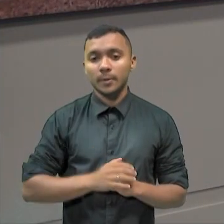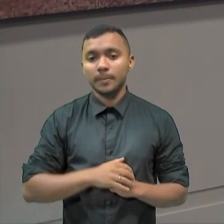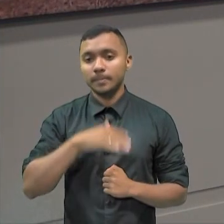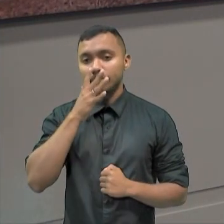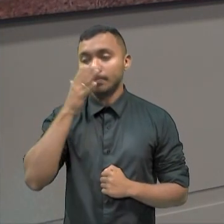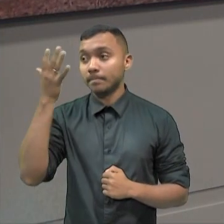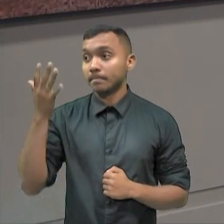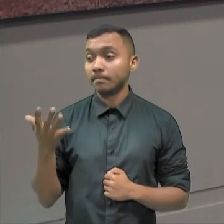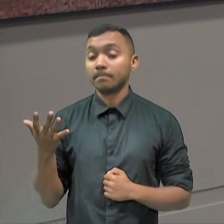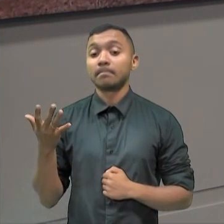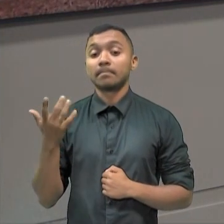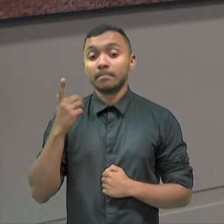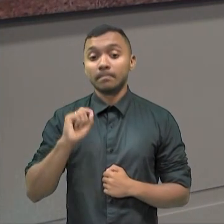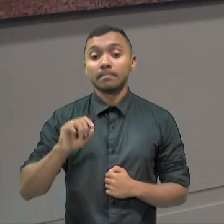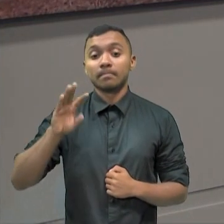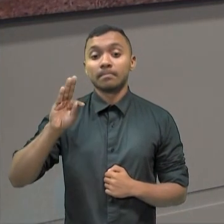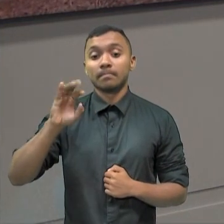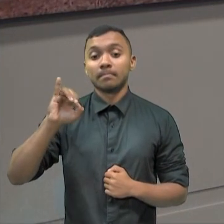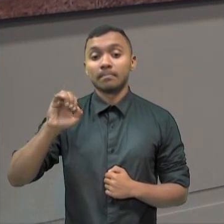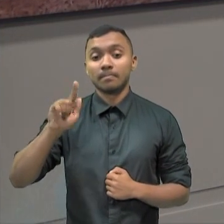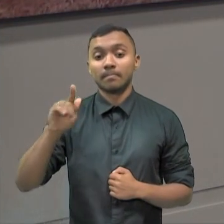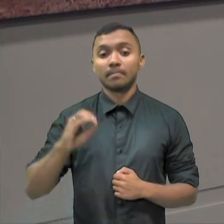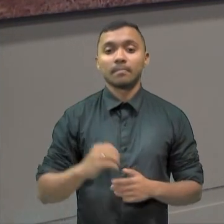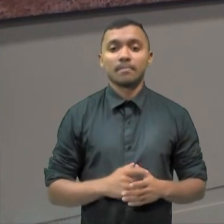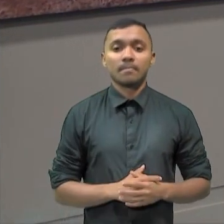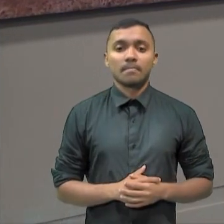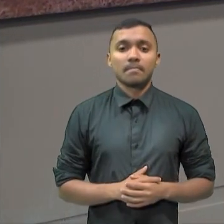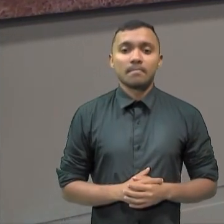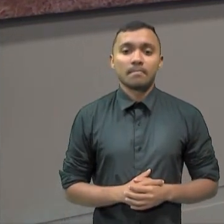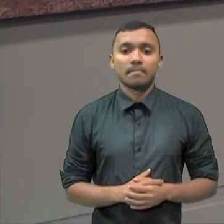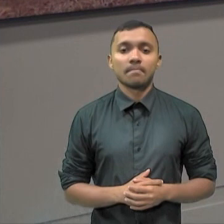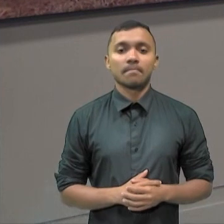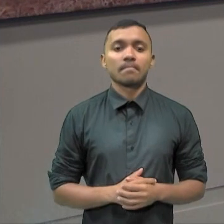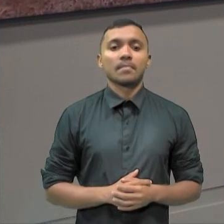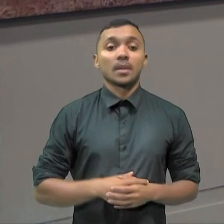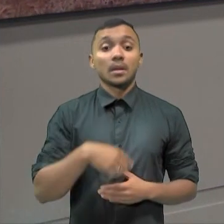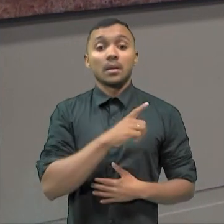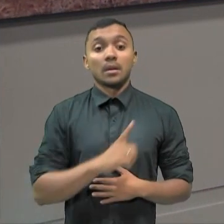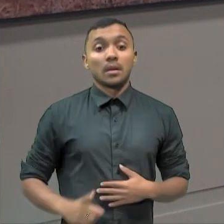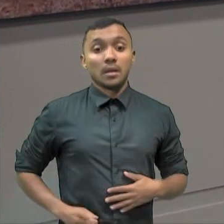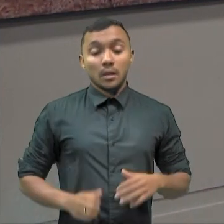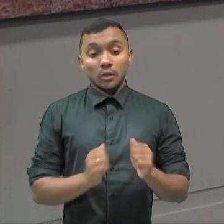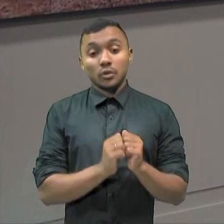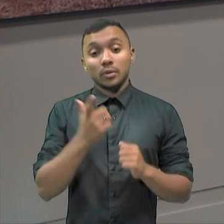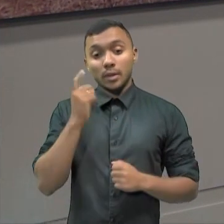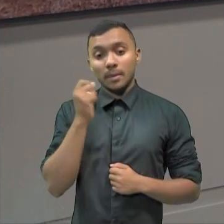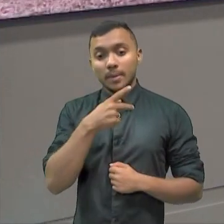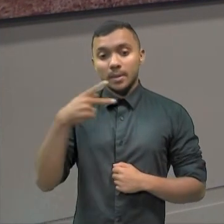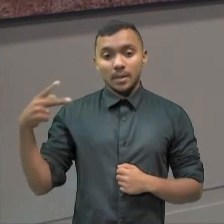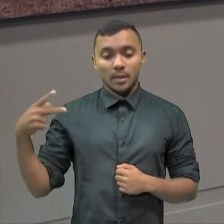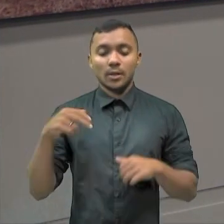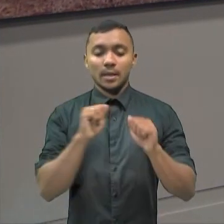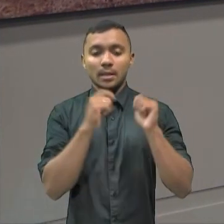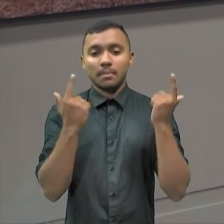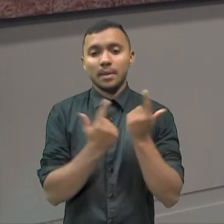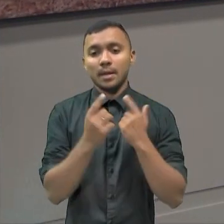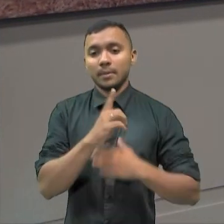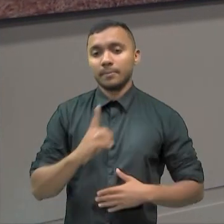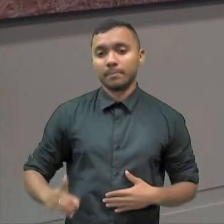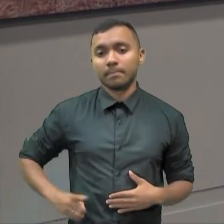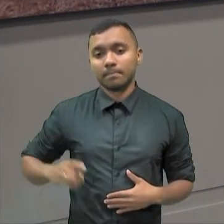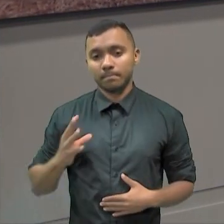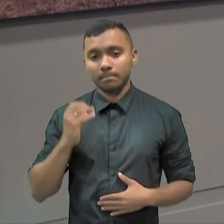a reportagem de Tiago Norões. O parlamentar foi recebido pelo presidente da Assembleia, deputado Evandro Leitão, e